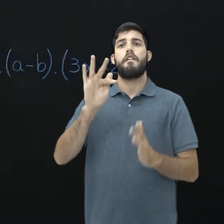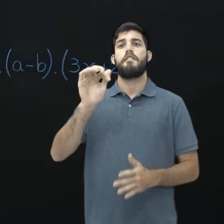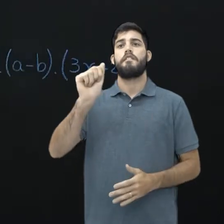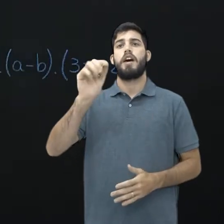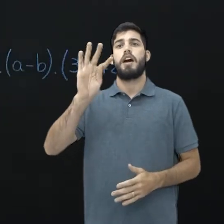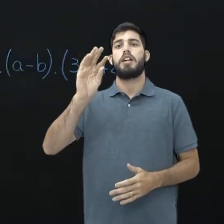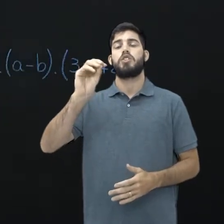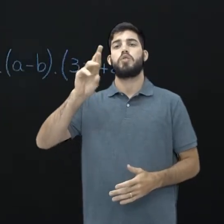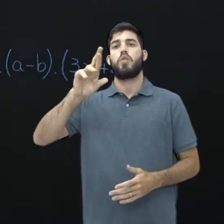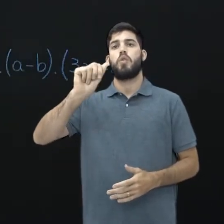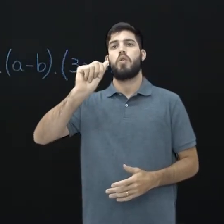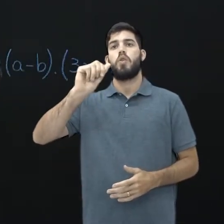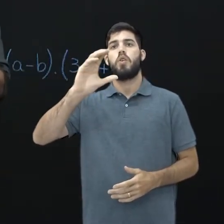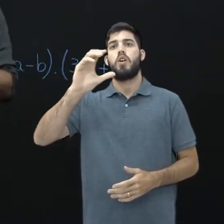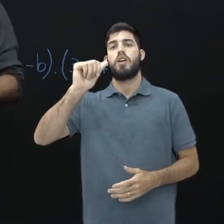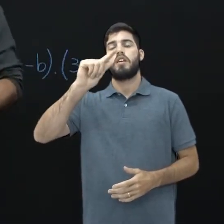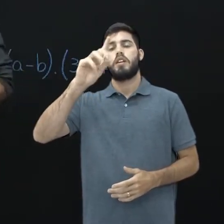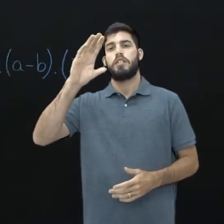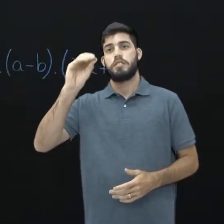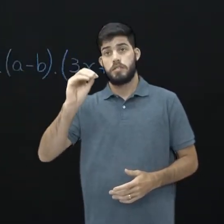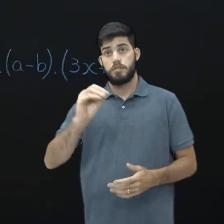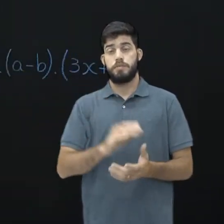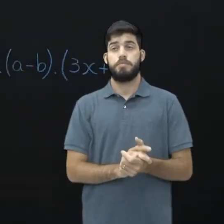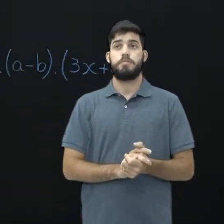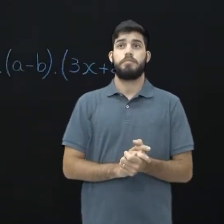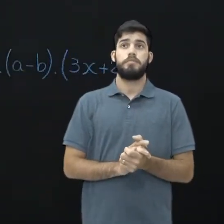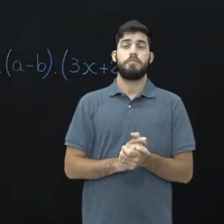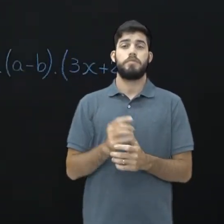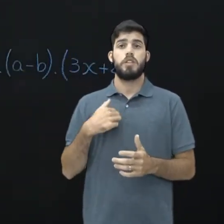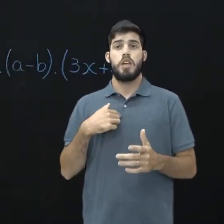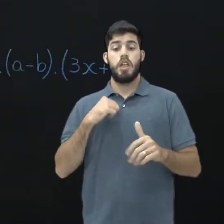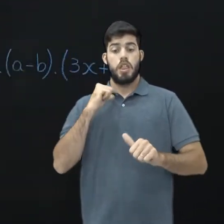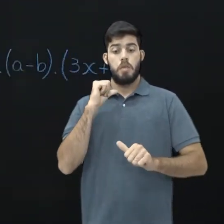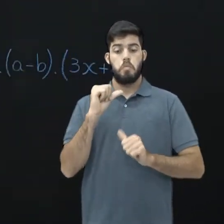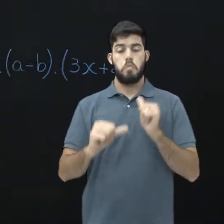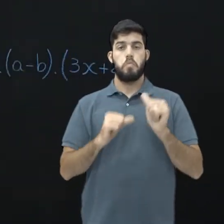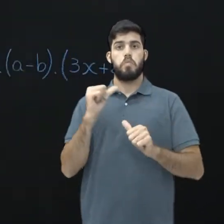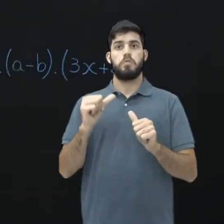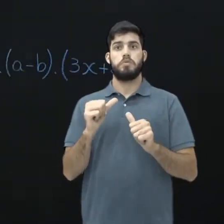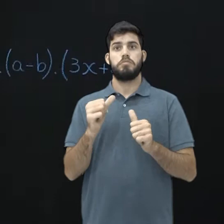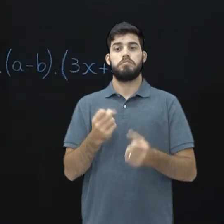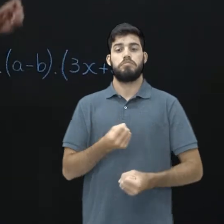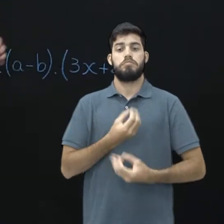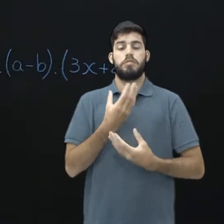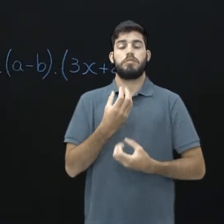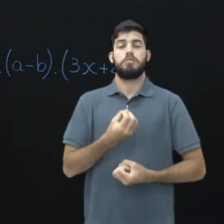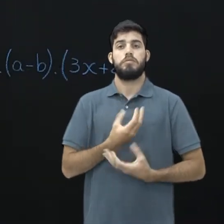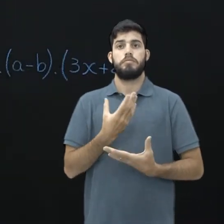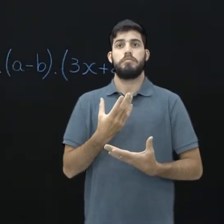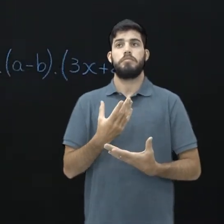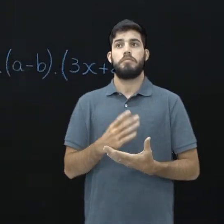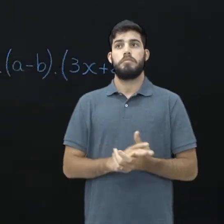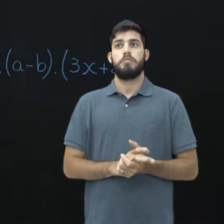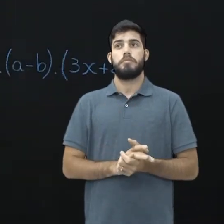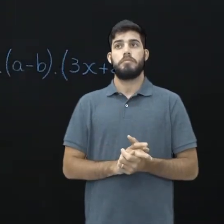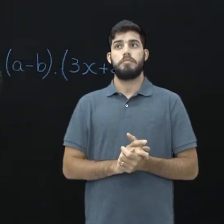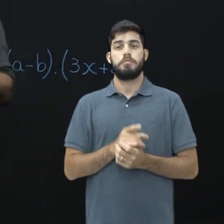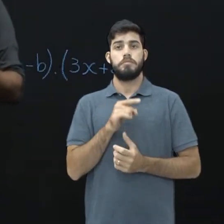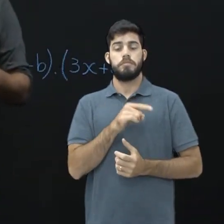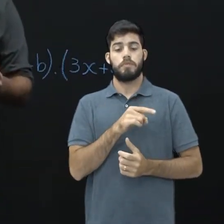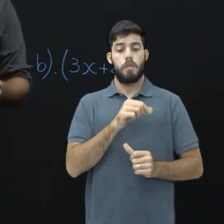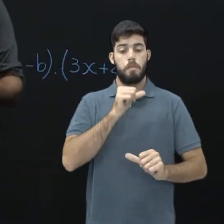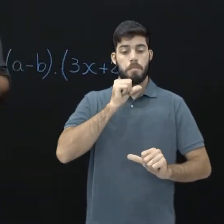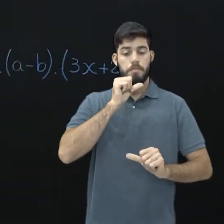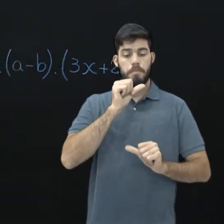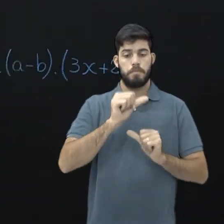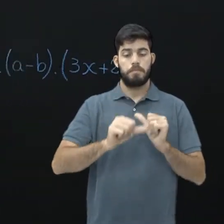ferramenta matemática onde você transforma uma expressão algébrica, por exemplo essas duas, tá? Você vai transformar essa